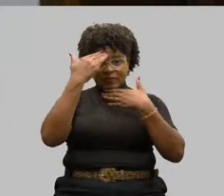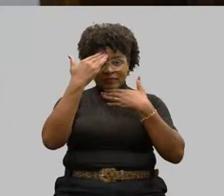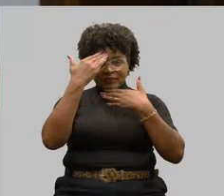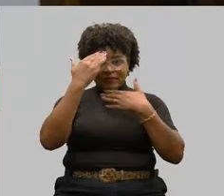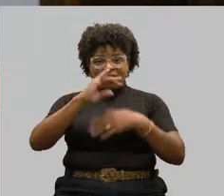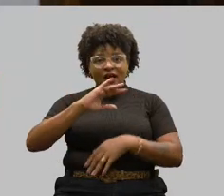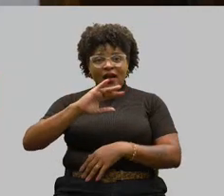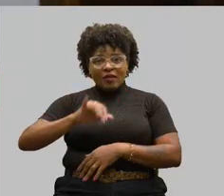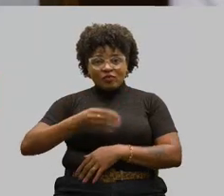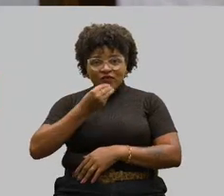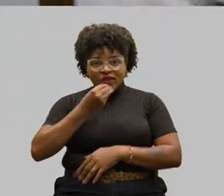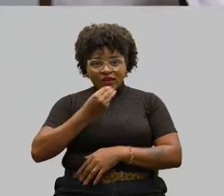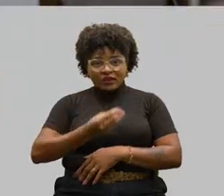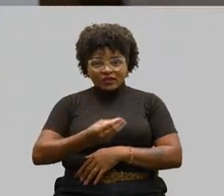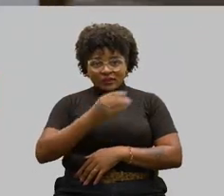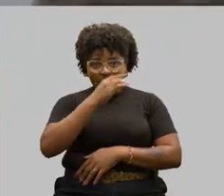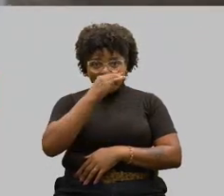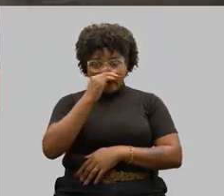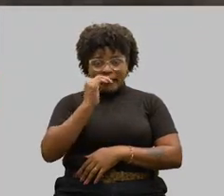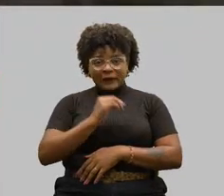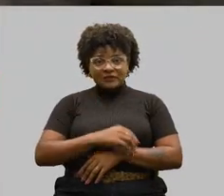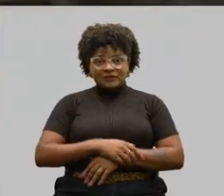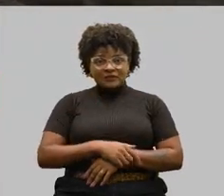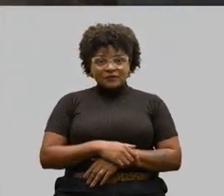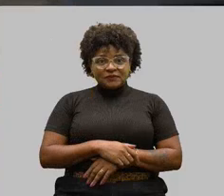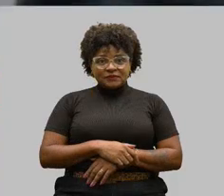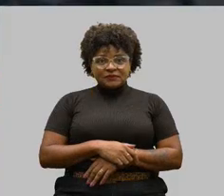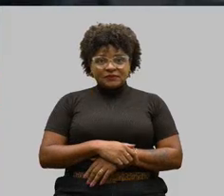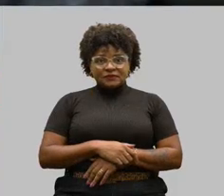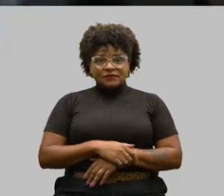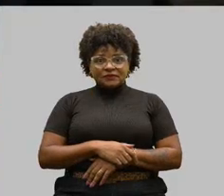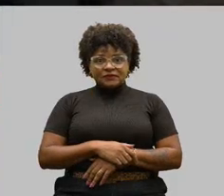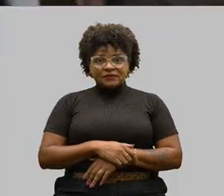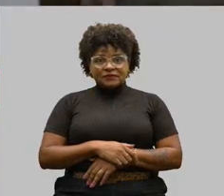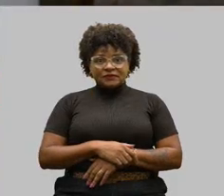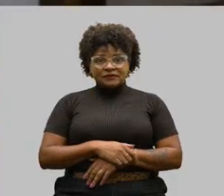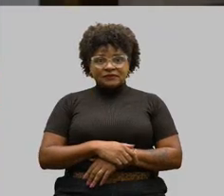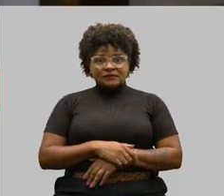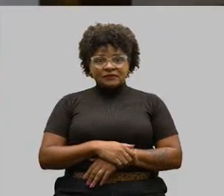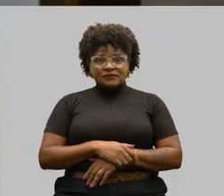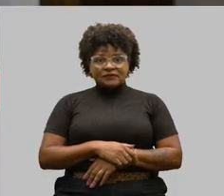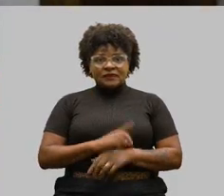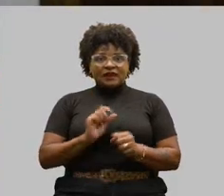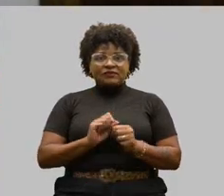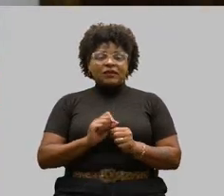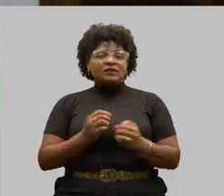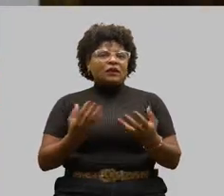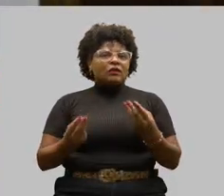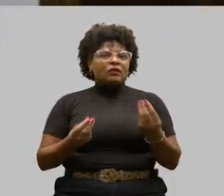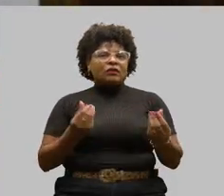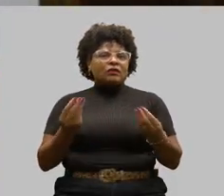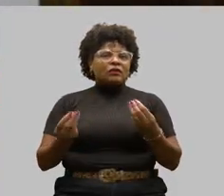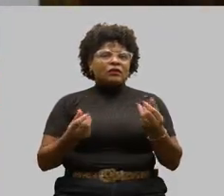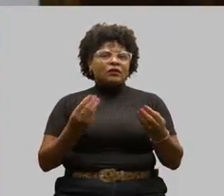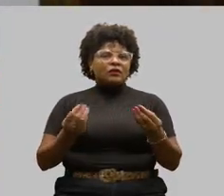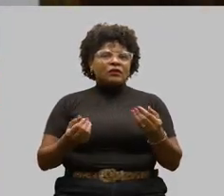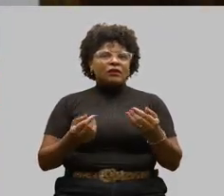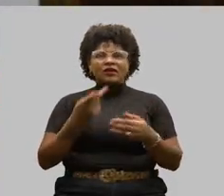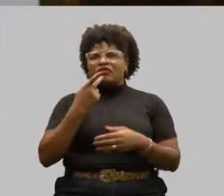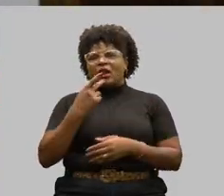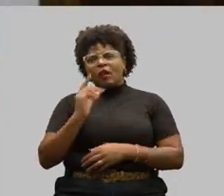vou é só fazer um Como que fala só pouca coisa